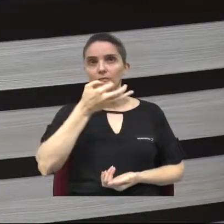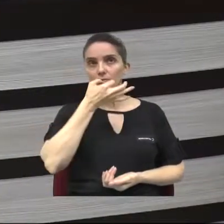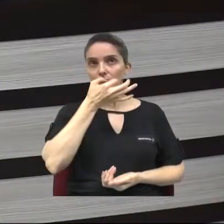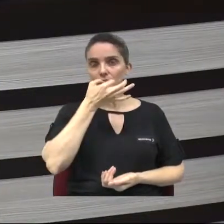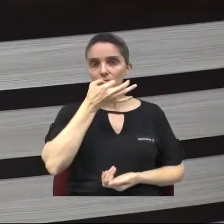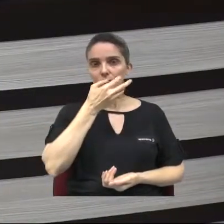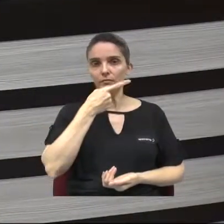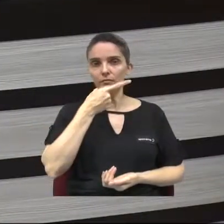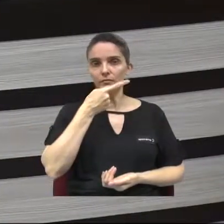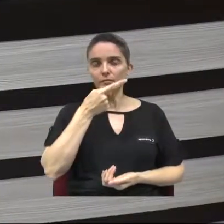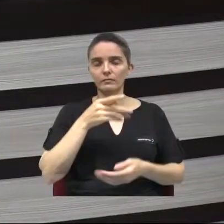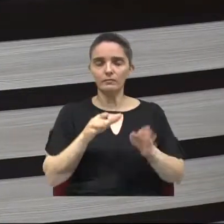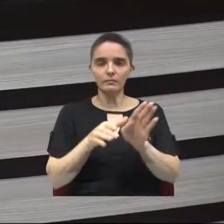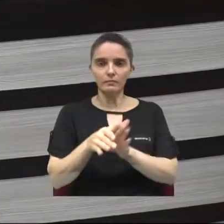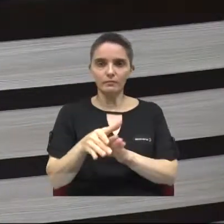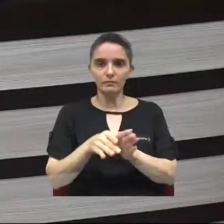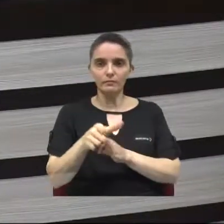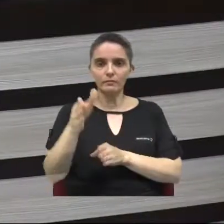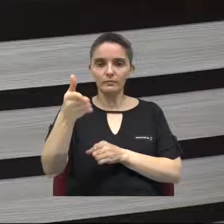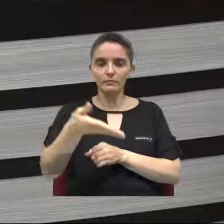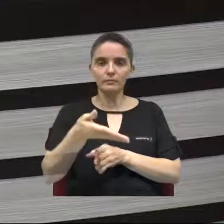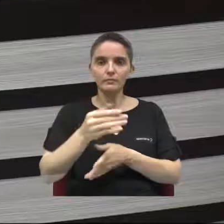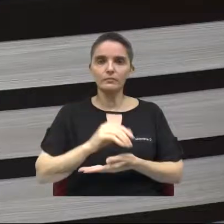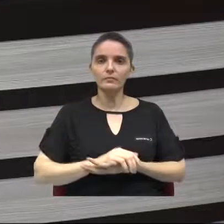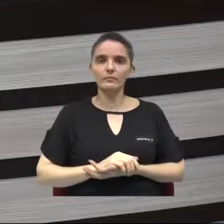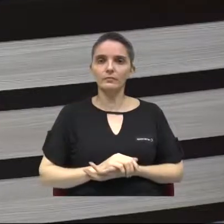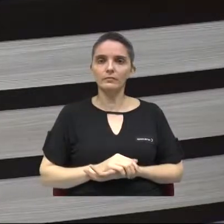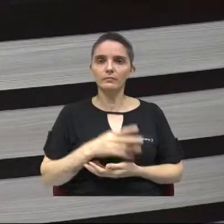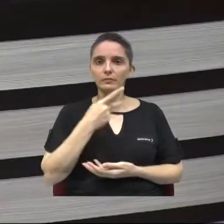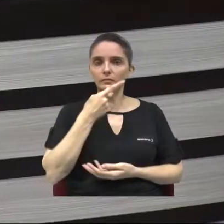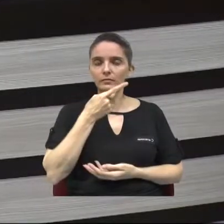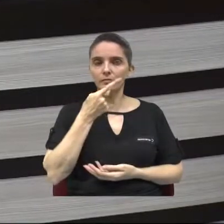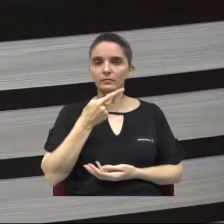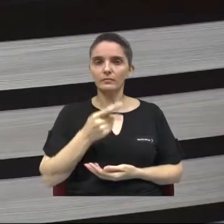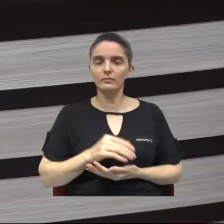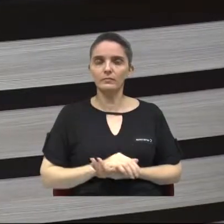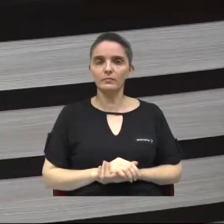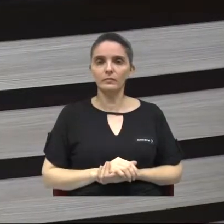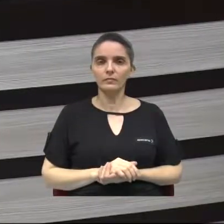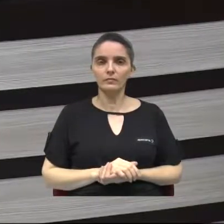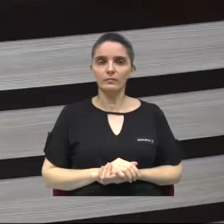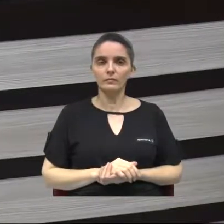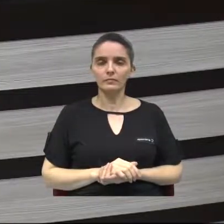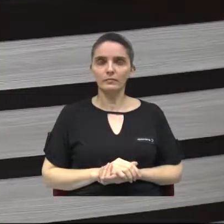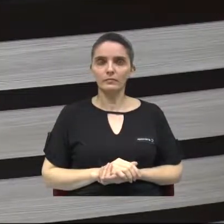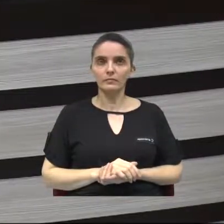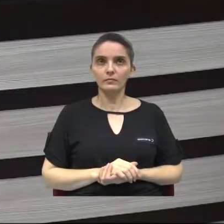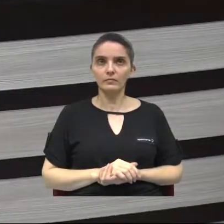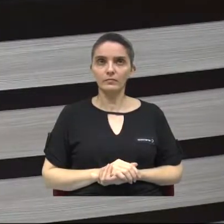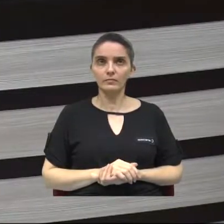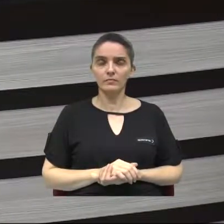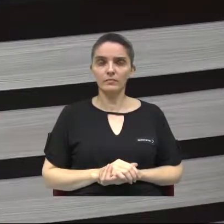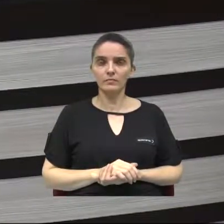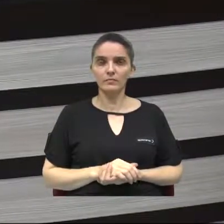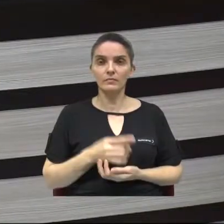falando de sugestão e hoje, usando essa questão da Câmara, né, eu acho que hoje, como a gente vê nas casas de comércio,